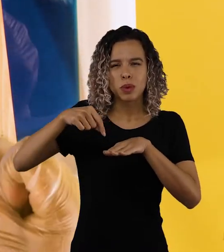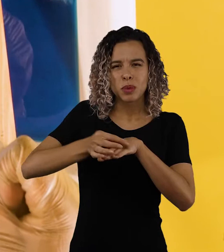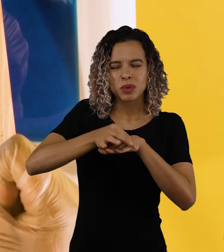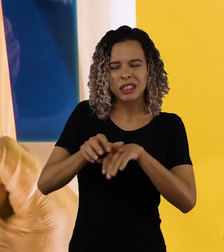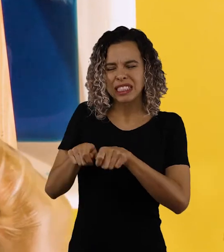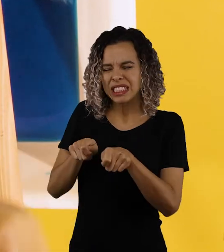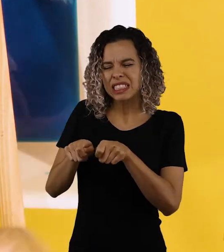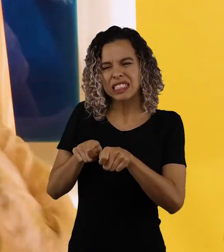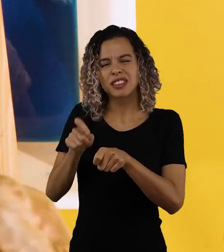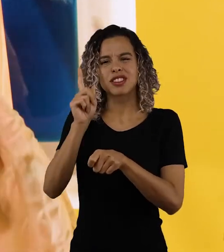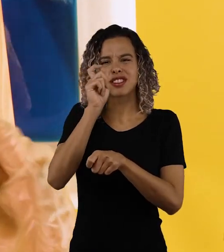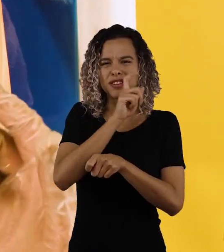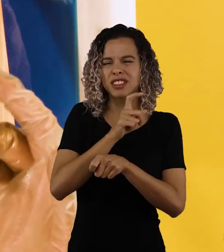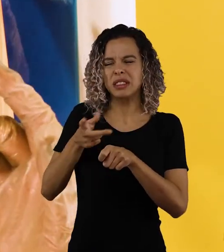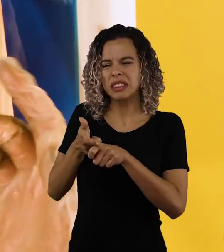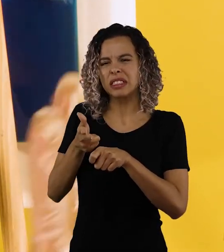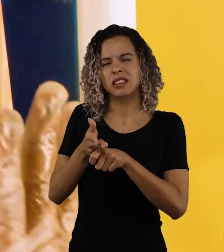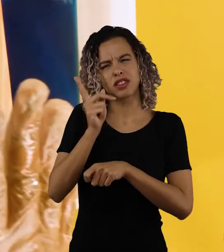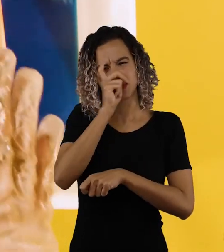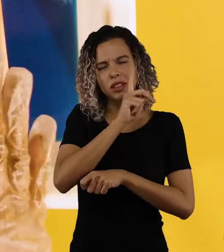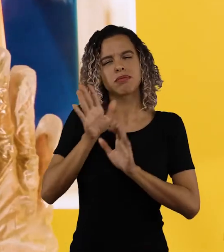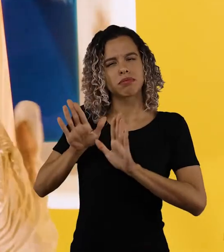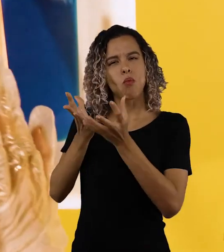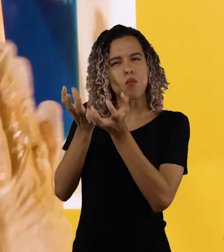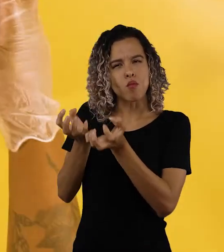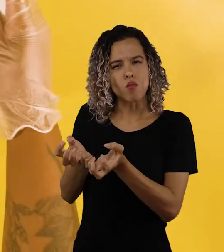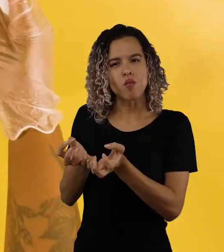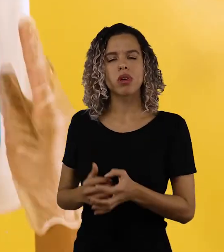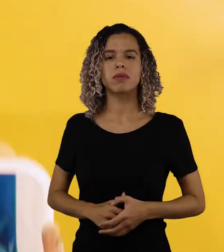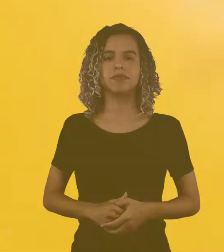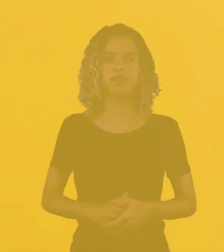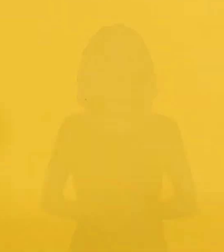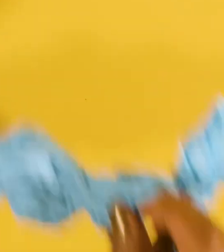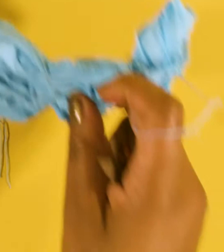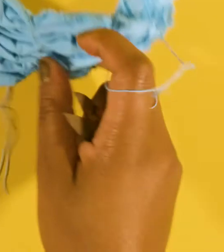uma resistência e fica um pouco mais difícil de tirar.